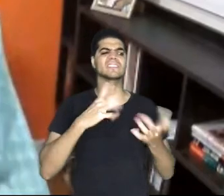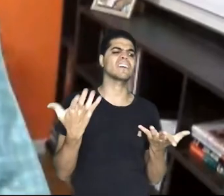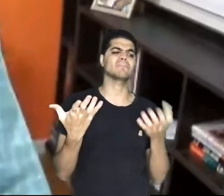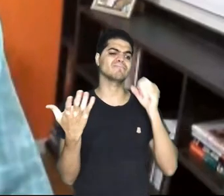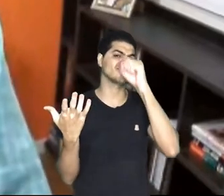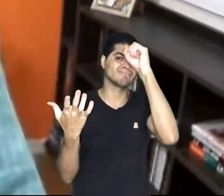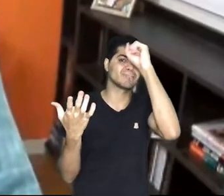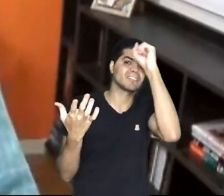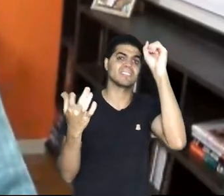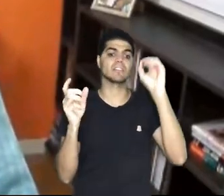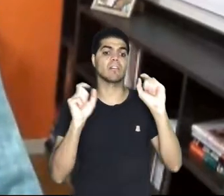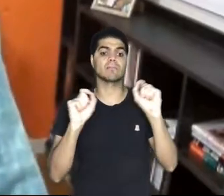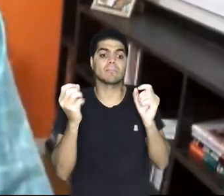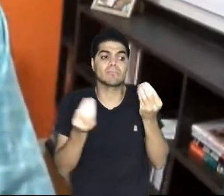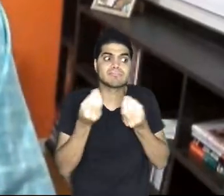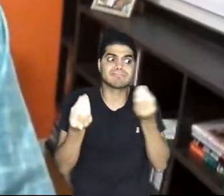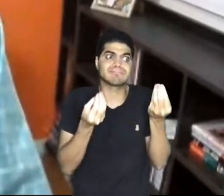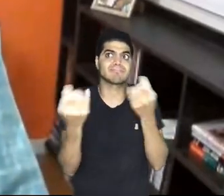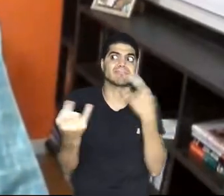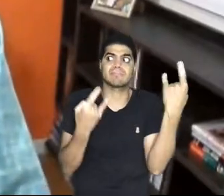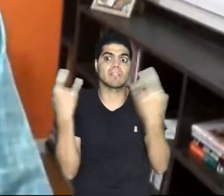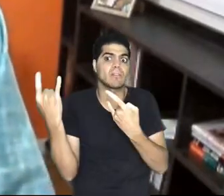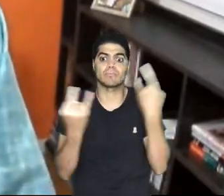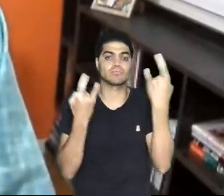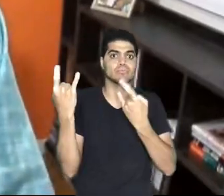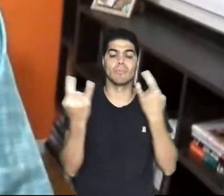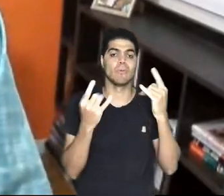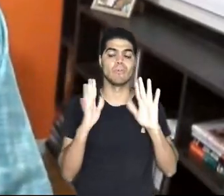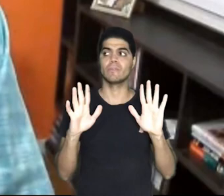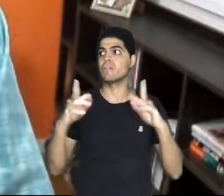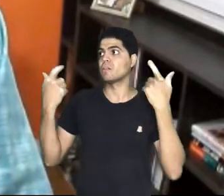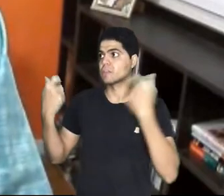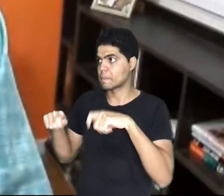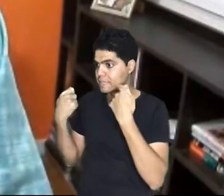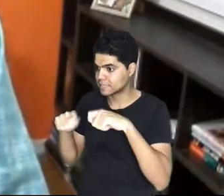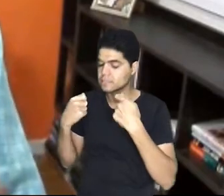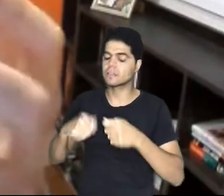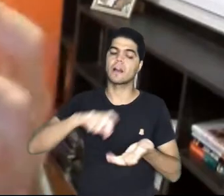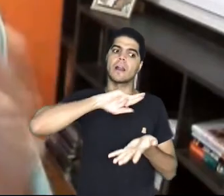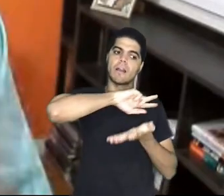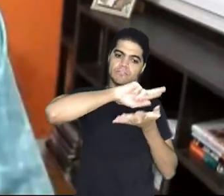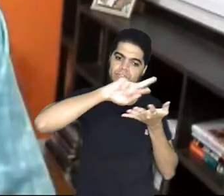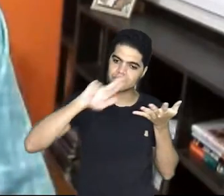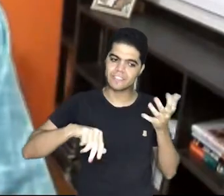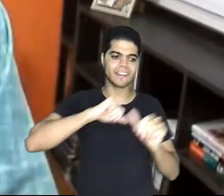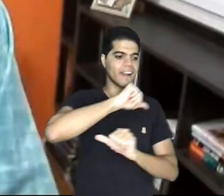ingênua, né, meio ilusória, de que é necessário se